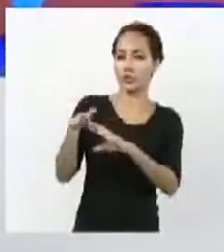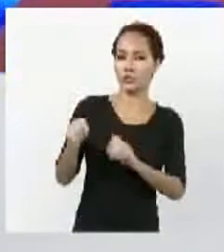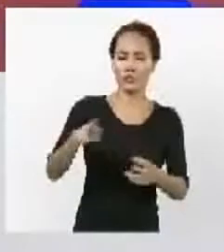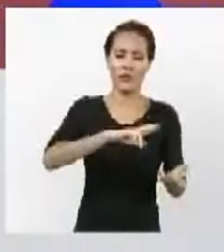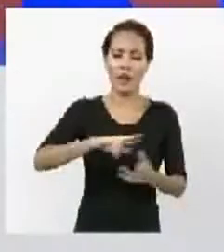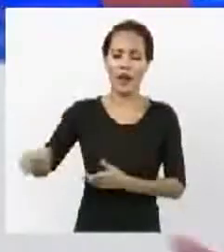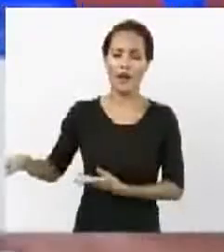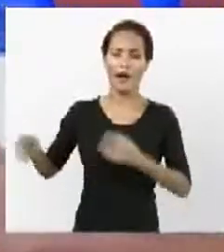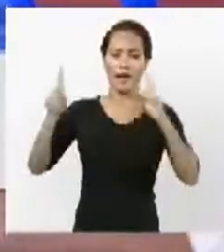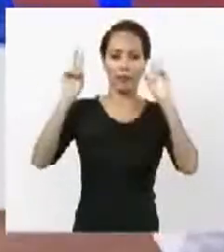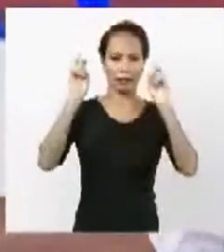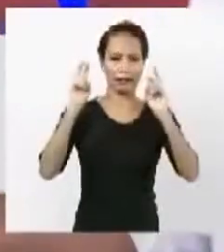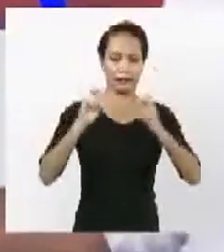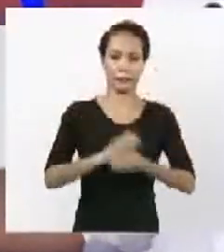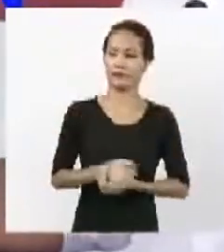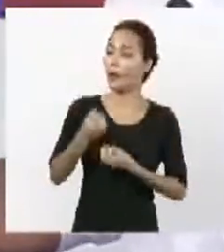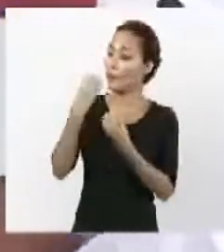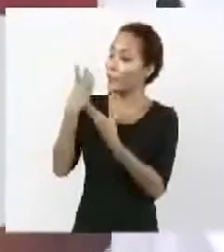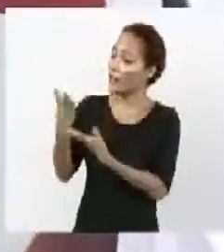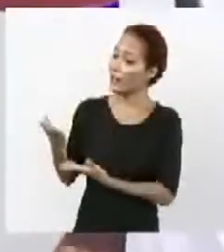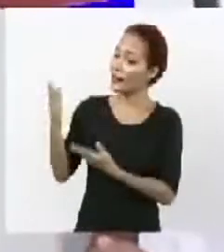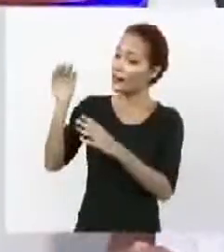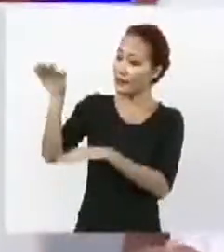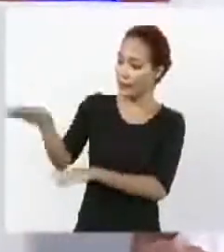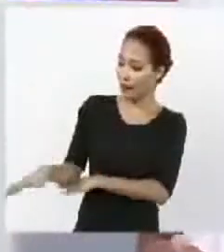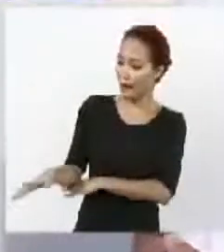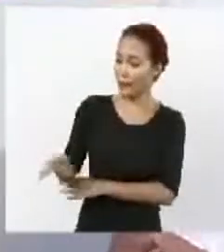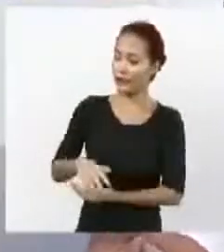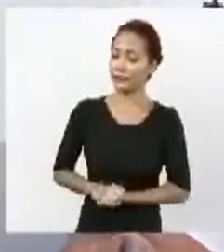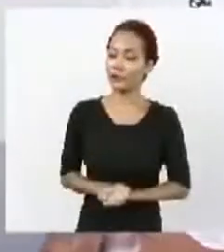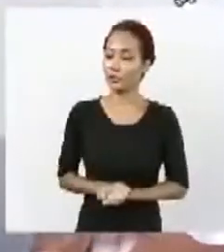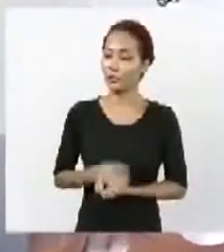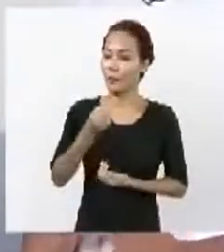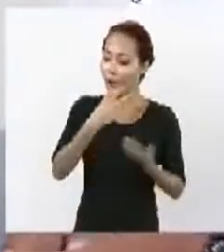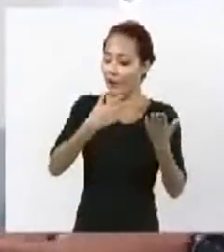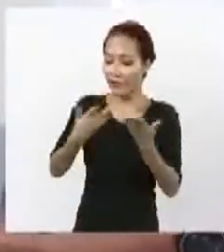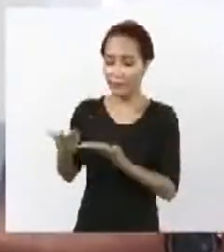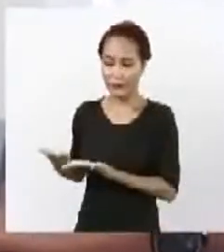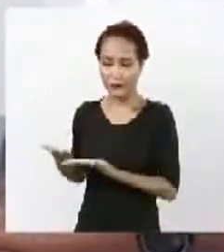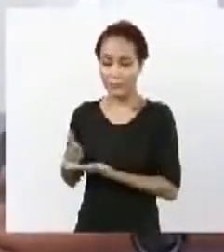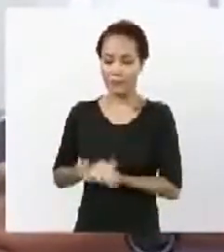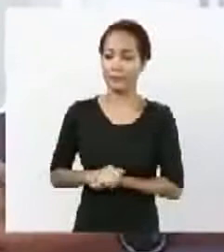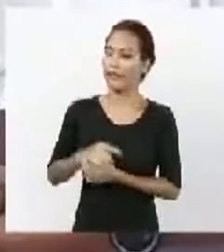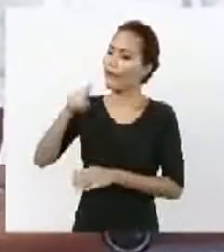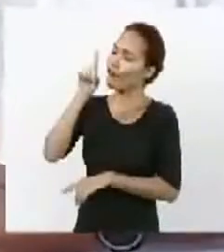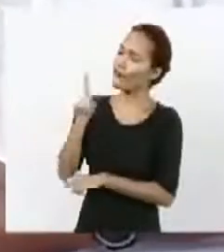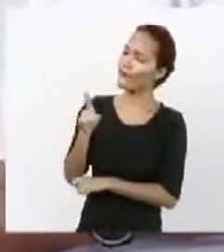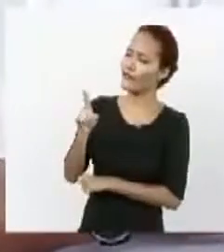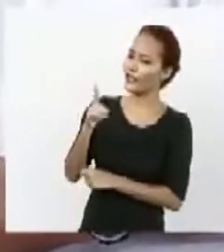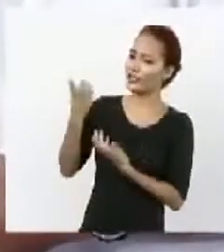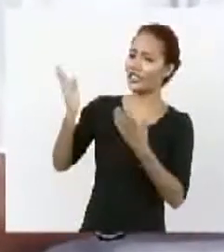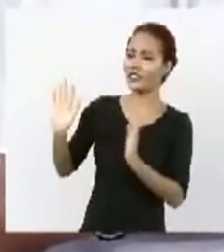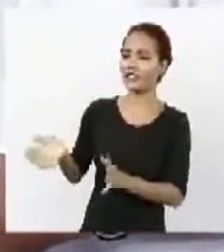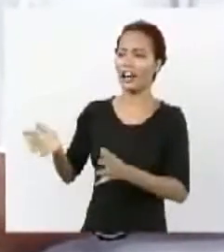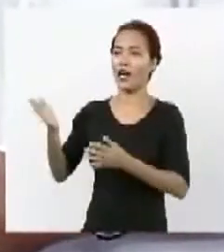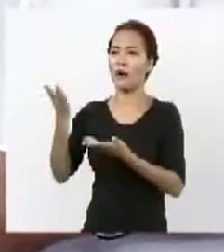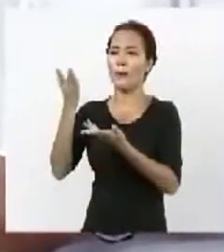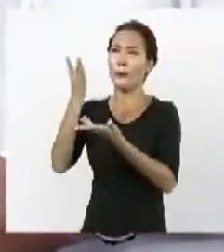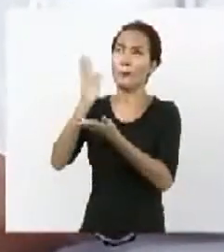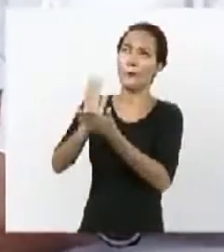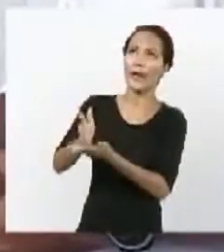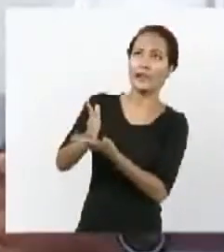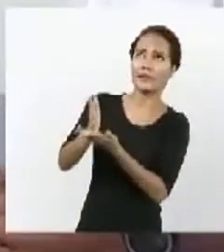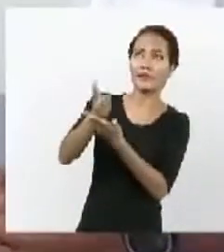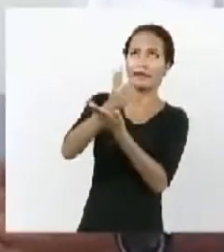outros. Boa tarde, candidato. Seja bem-vindo conosco aqui na RBA TV. Bem, o senhor está na metade do primeiro mandato como